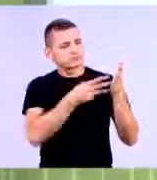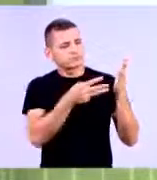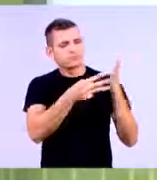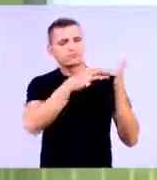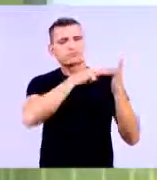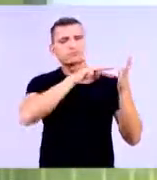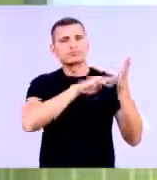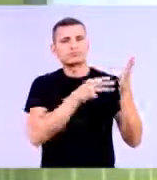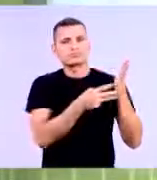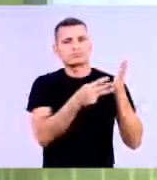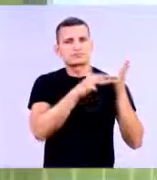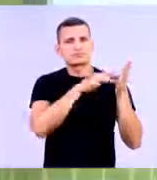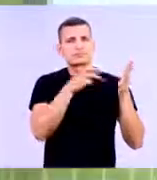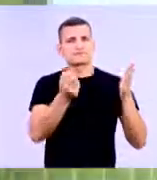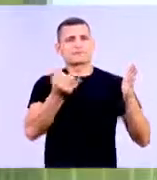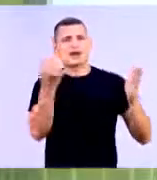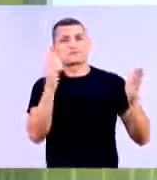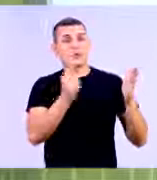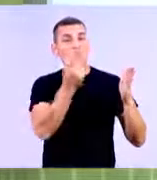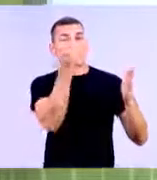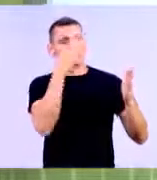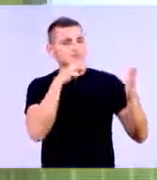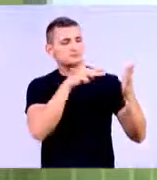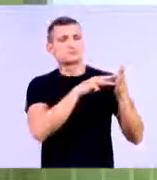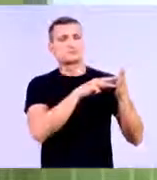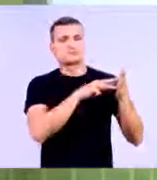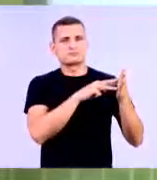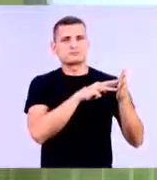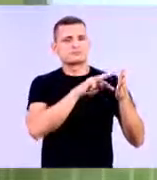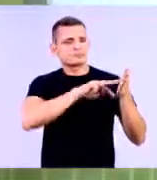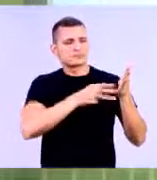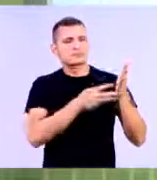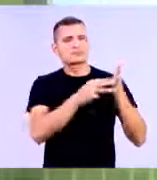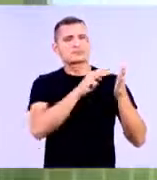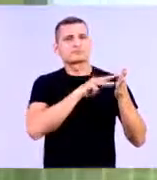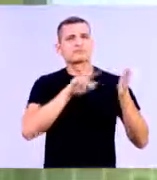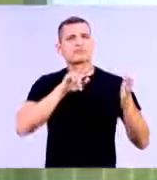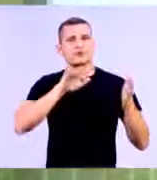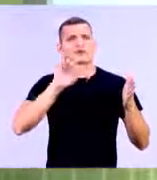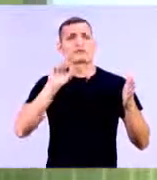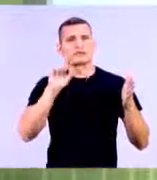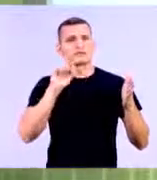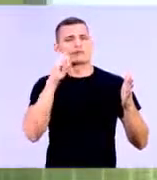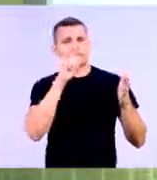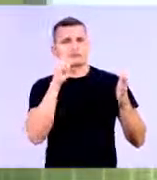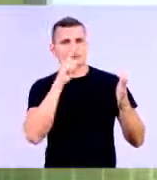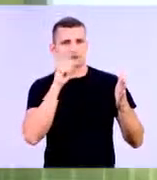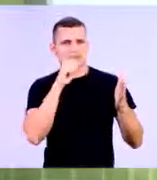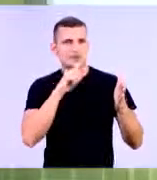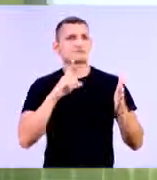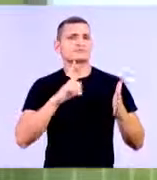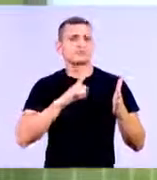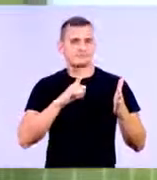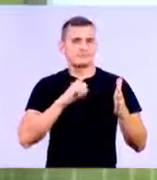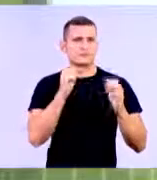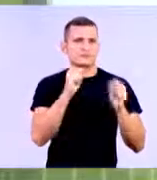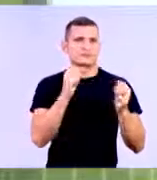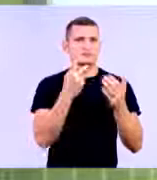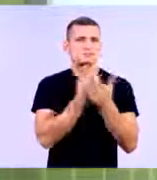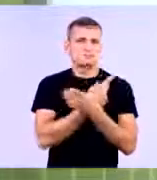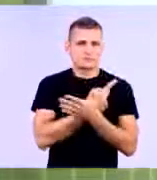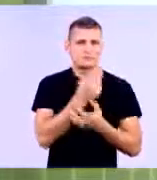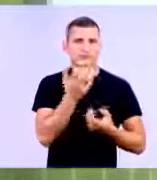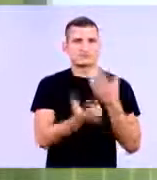Vários equipamentos numa única tomada. Aquilo ali vai fazer o quê? É uma vulnerabilidade muito grande, pode ocasionar